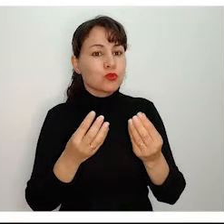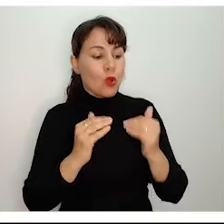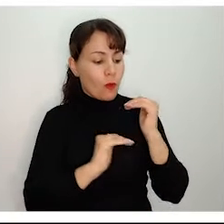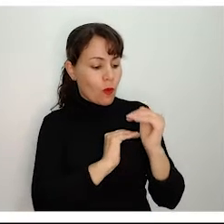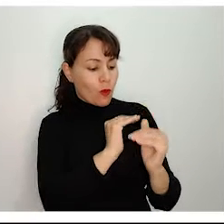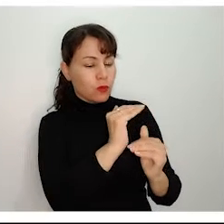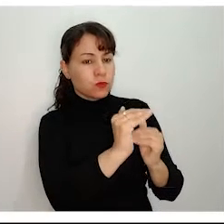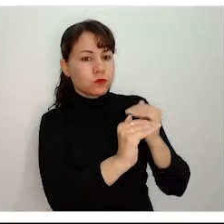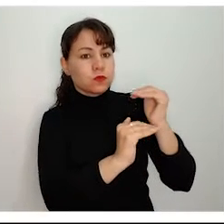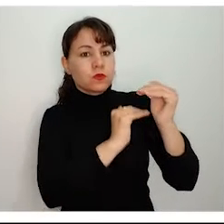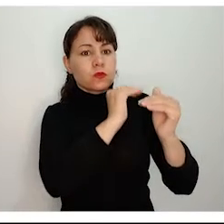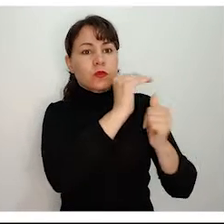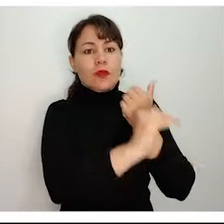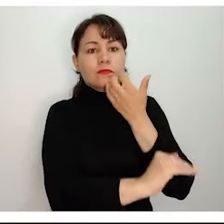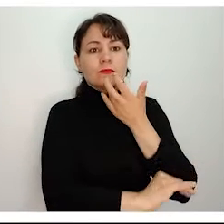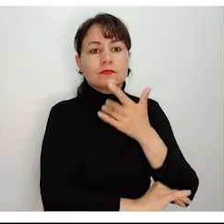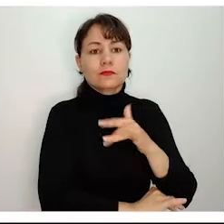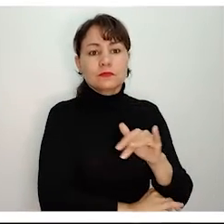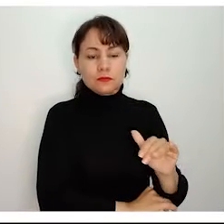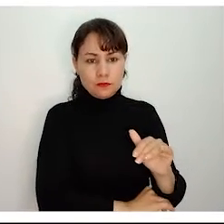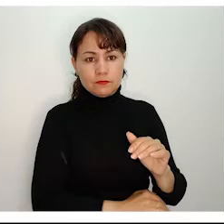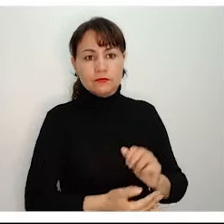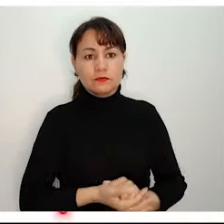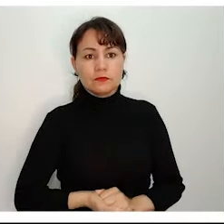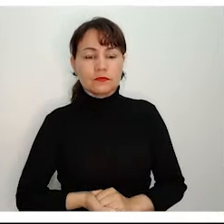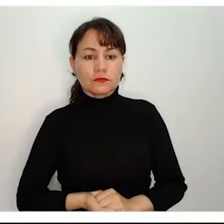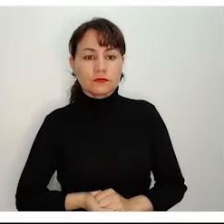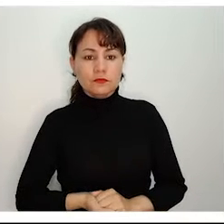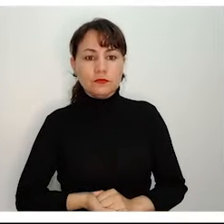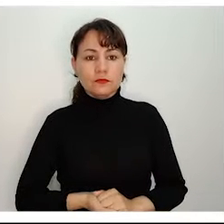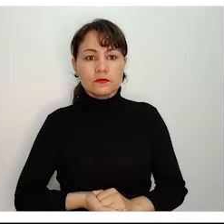agir muito para o desenvolvimento dela.